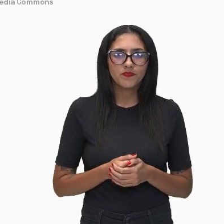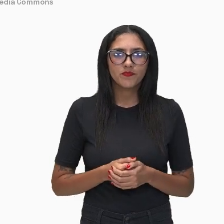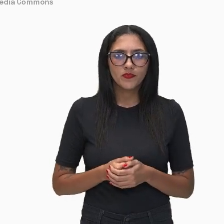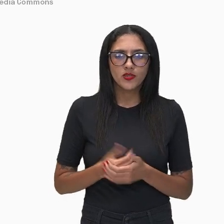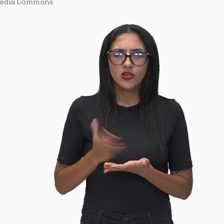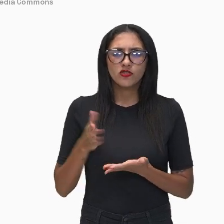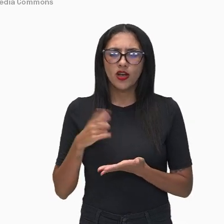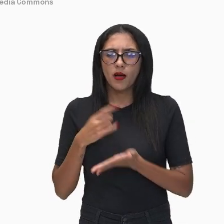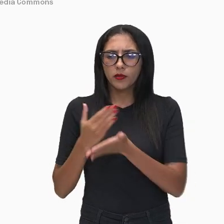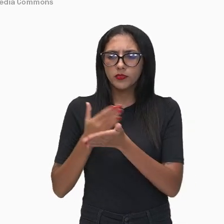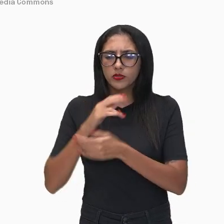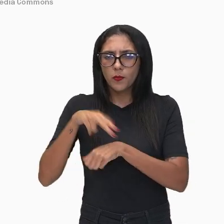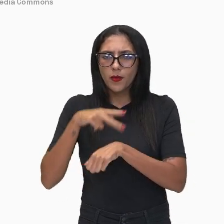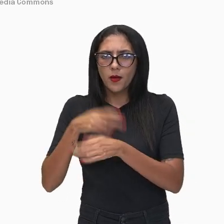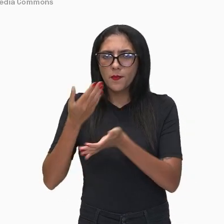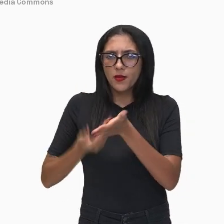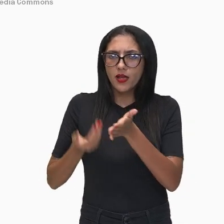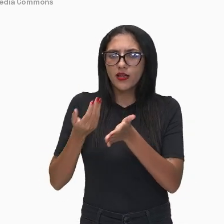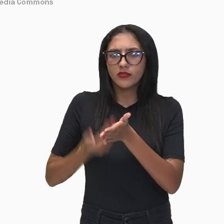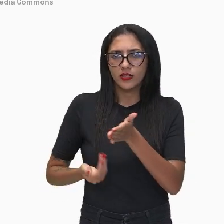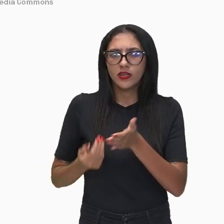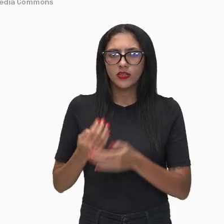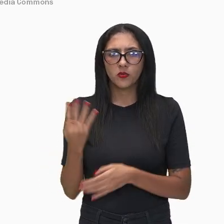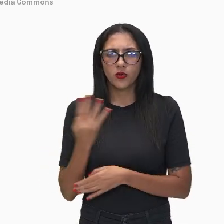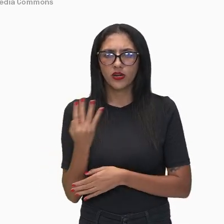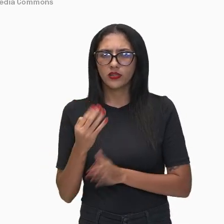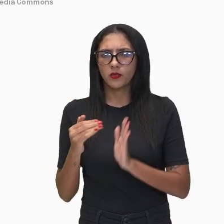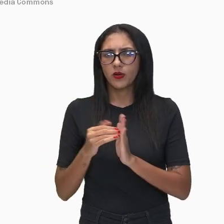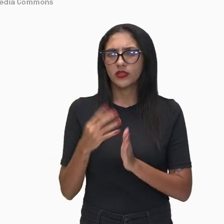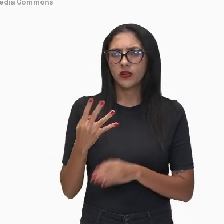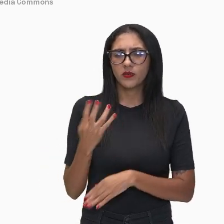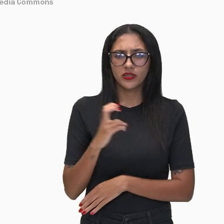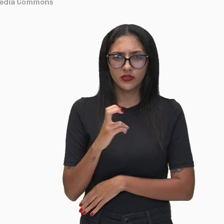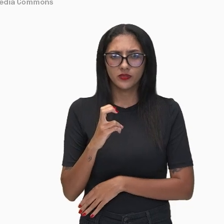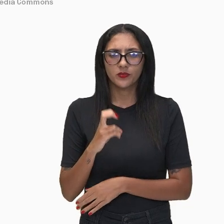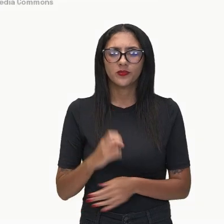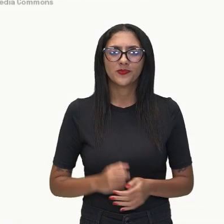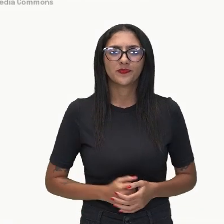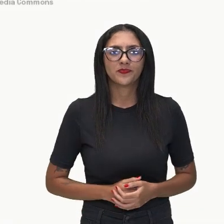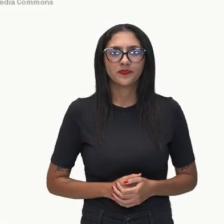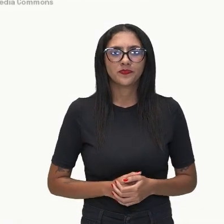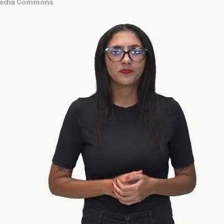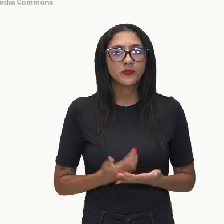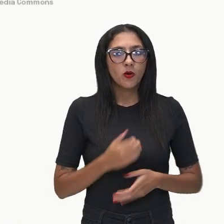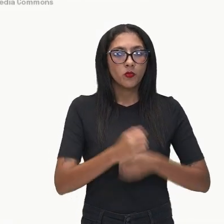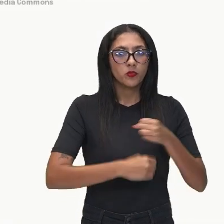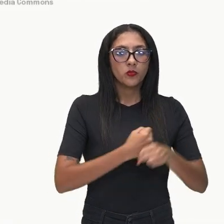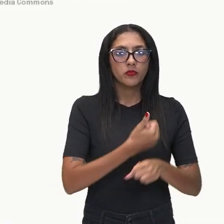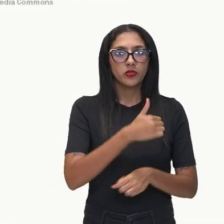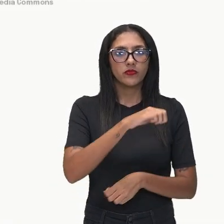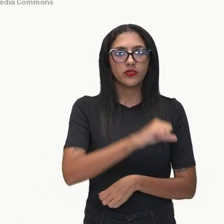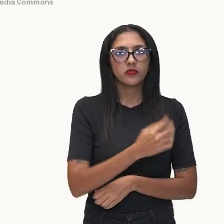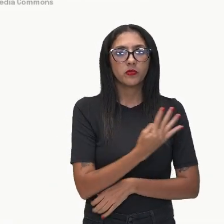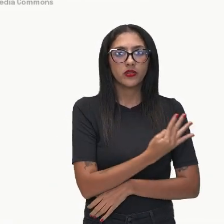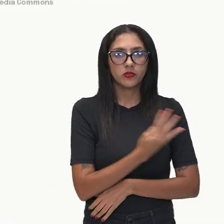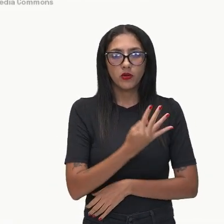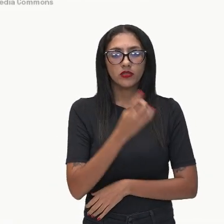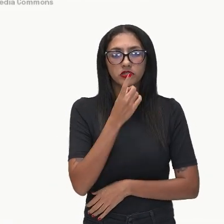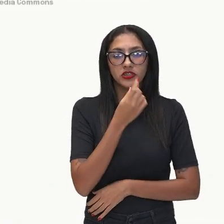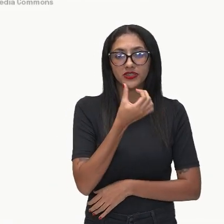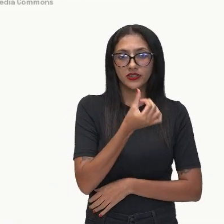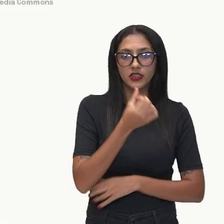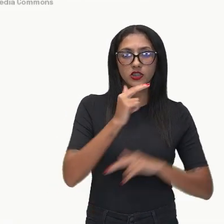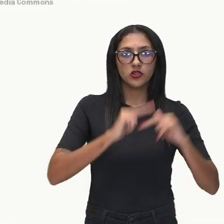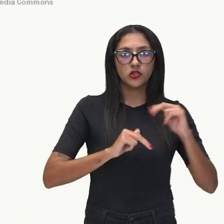do eixo, né, que ocorreu ali em 1944 e 1945. Então lá em 1944, no dia 6 de junho,